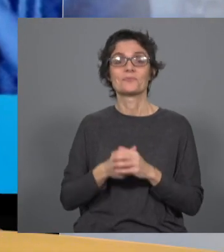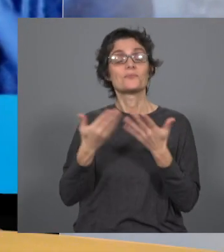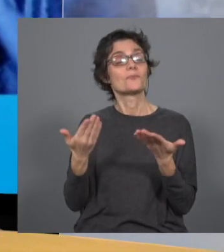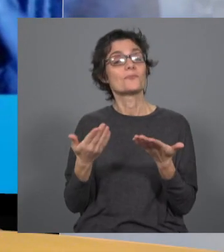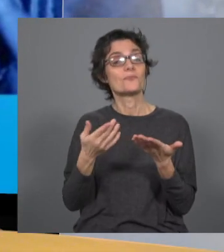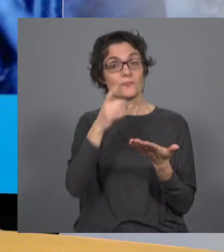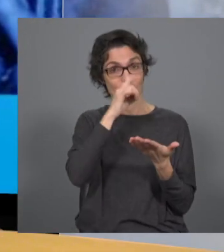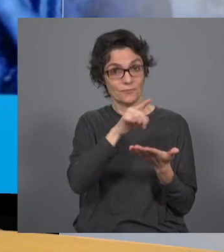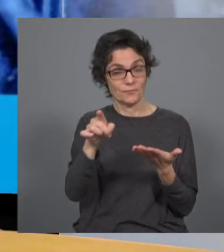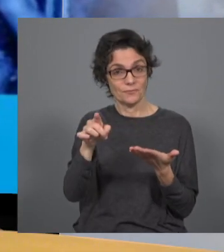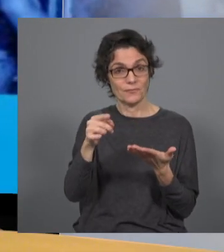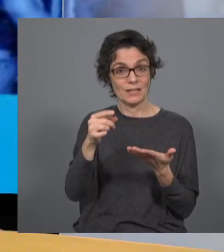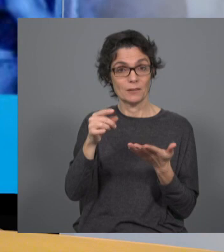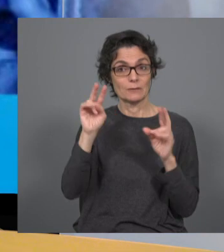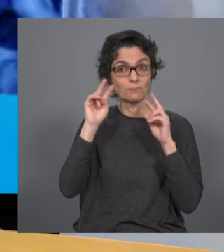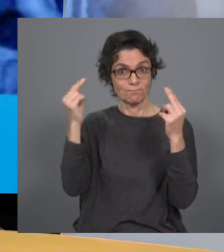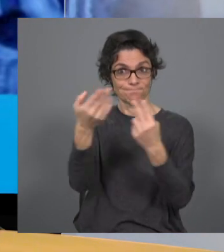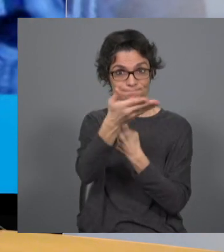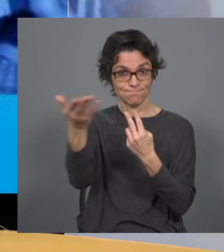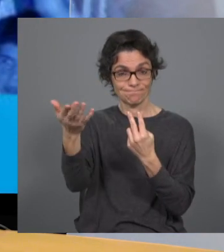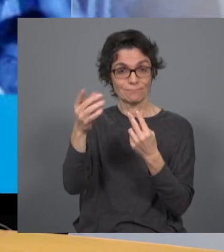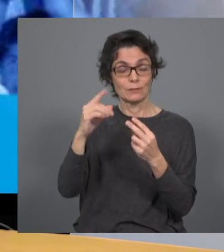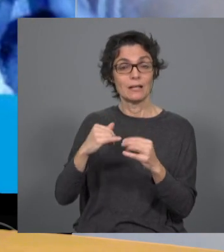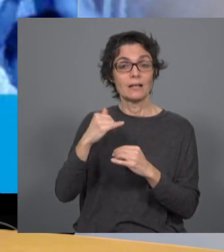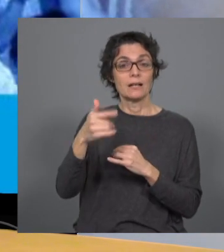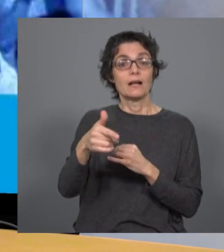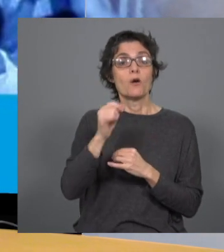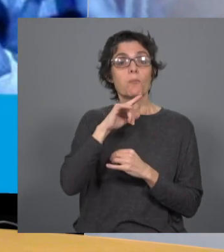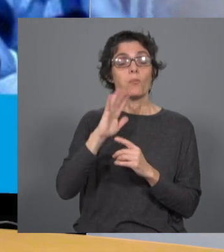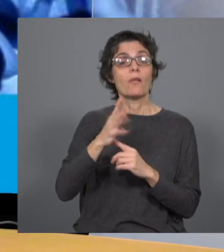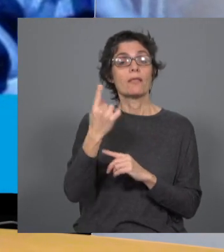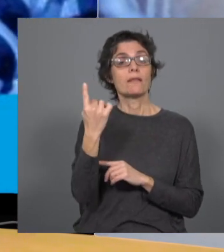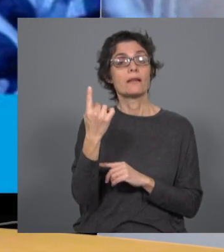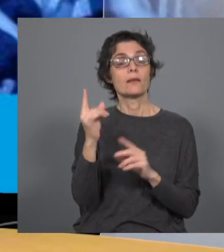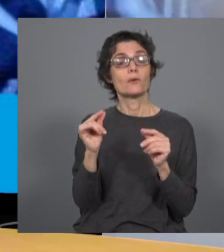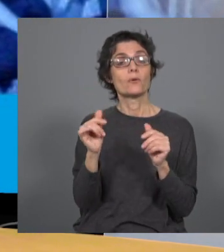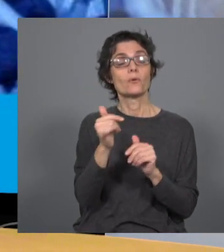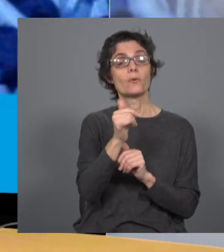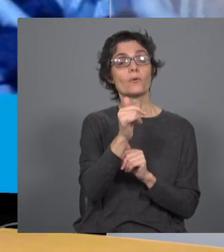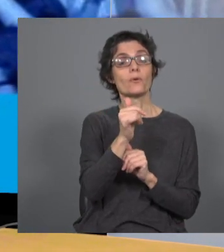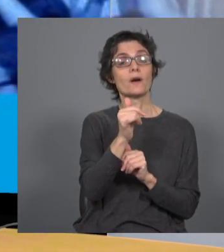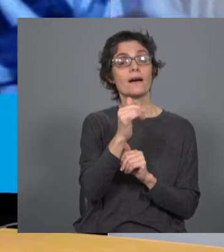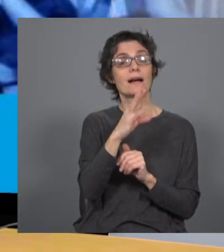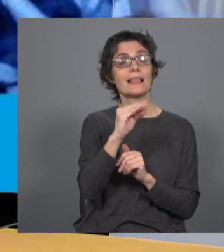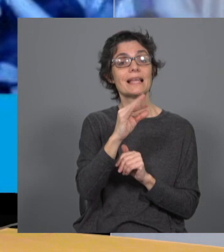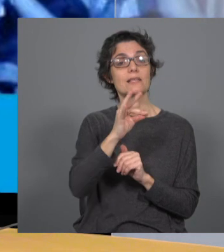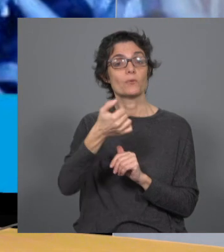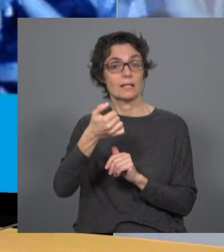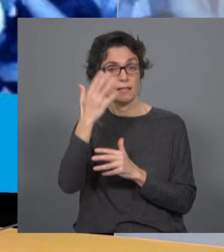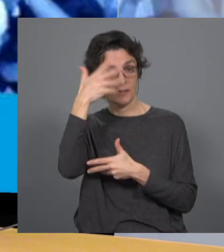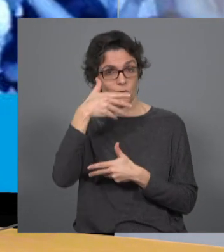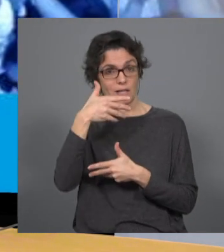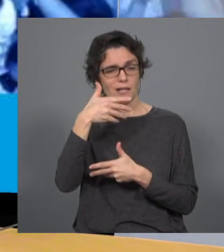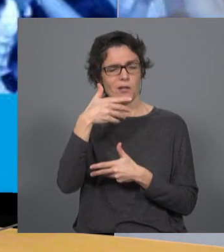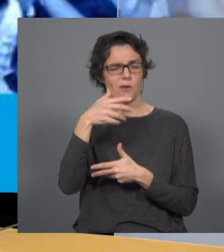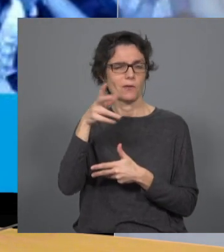o convite para que mais logo se junte ao auditório da Antena 1 e pelas 22h45